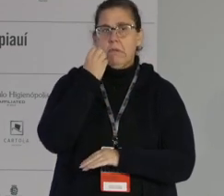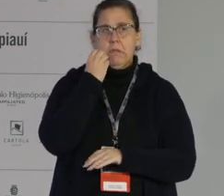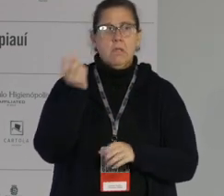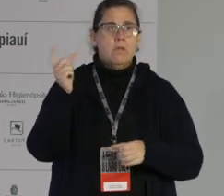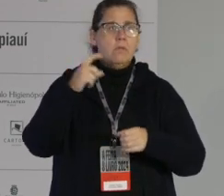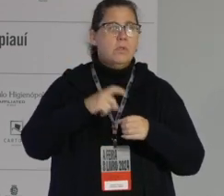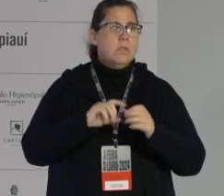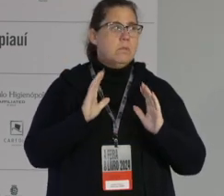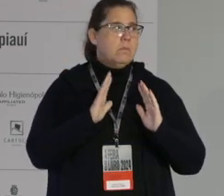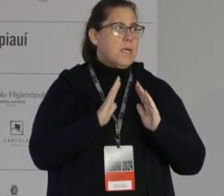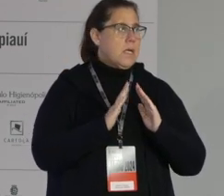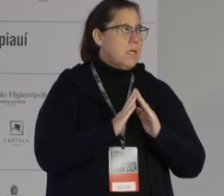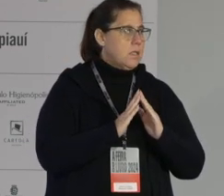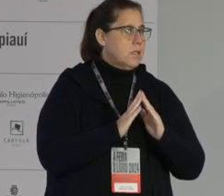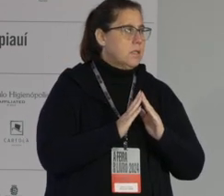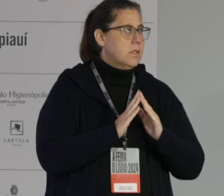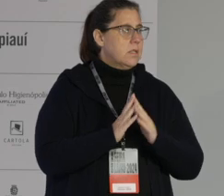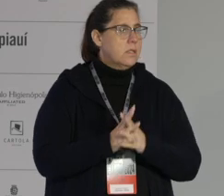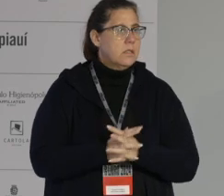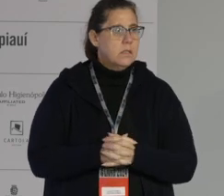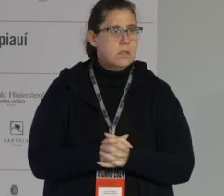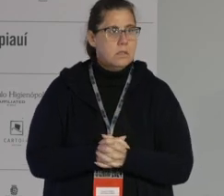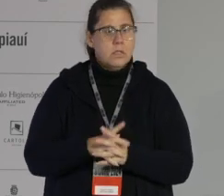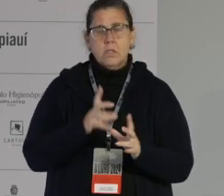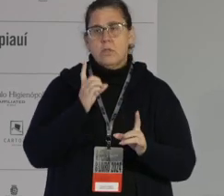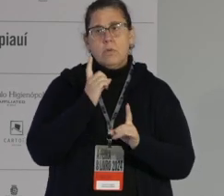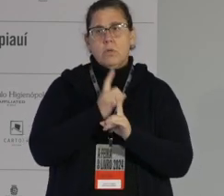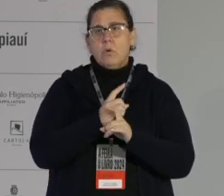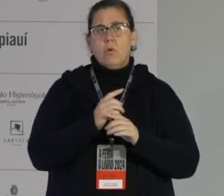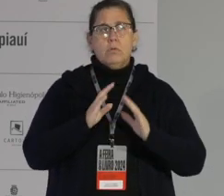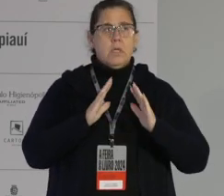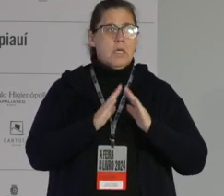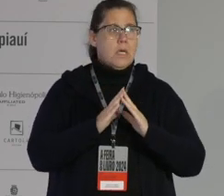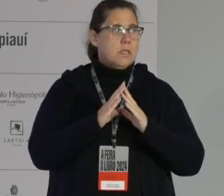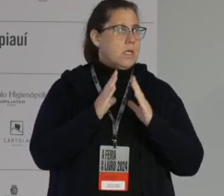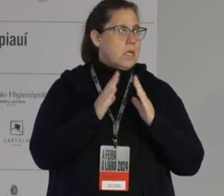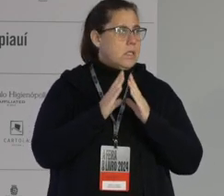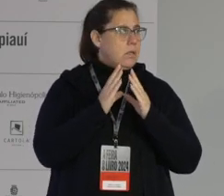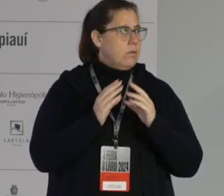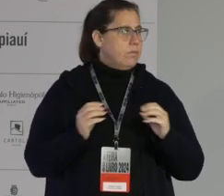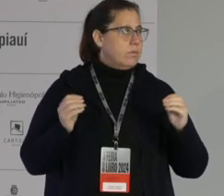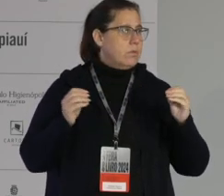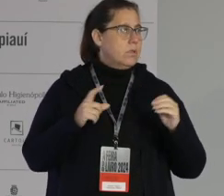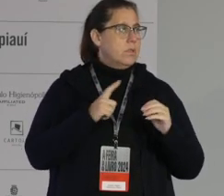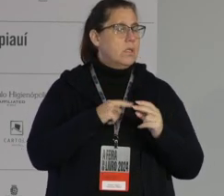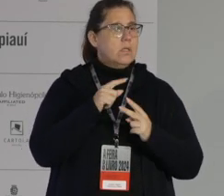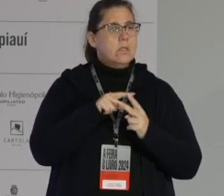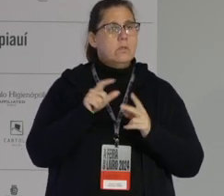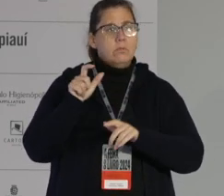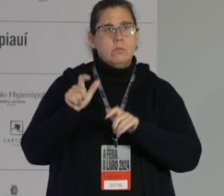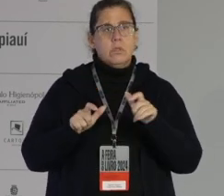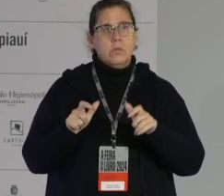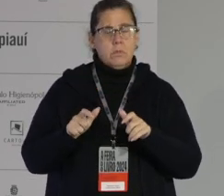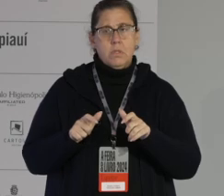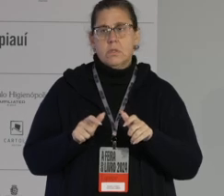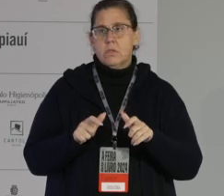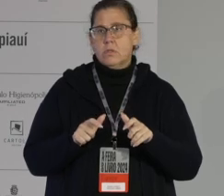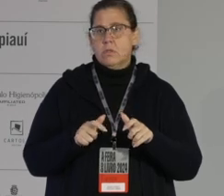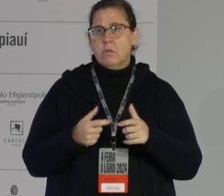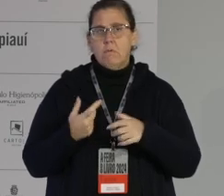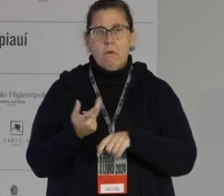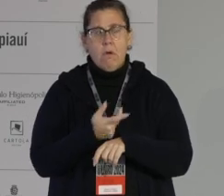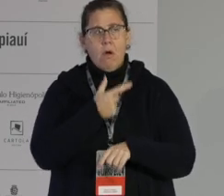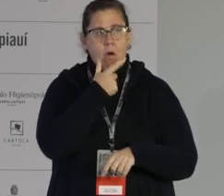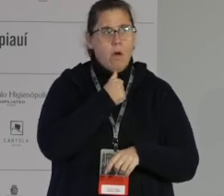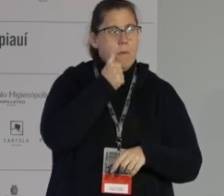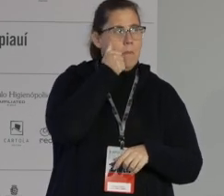uma casa, e não encontra essa casa, a casa não existe mais, e tem essas duas pessoas a perseguindo, assim, um homem e uma mulher